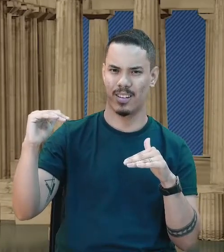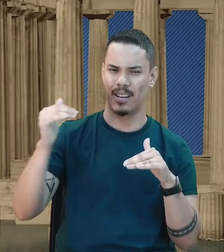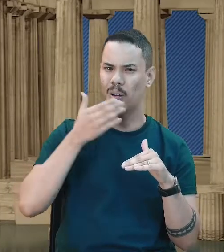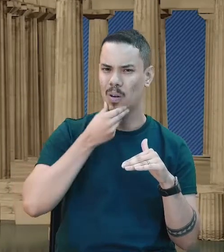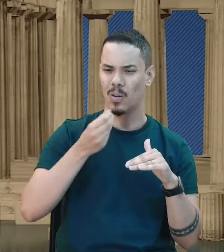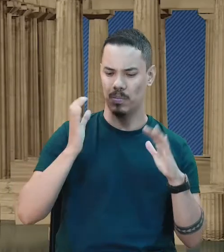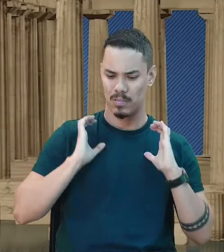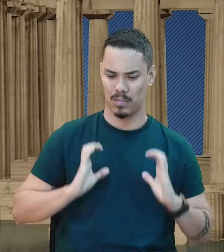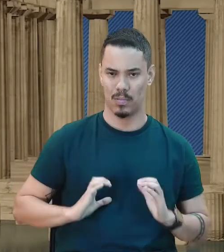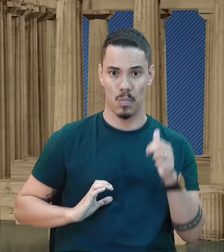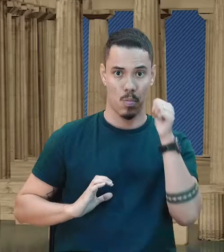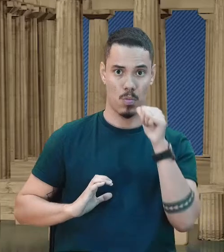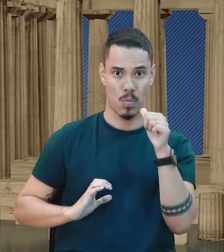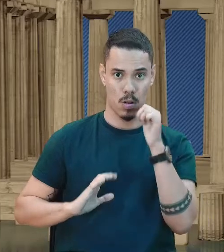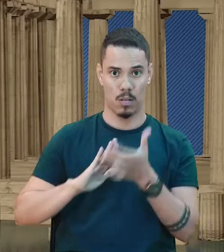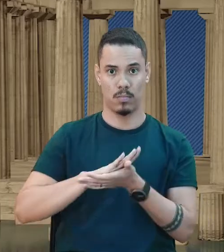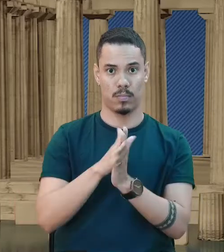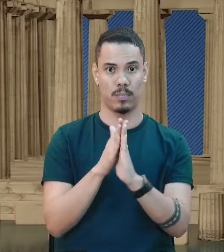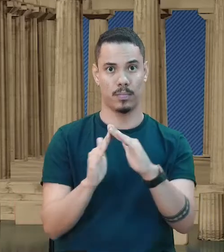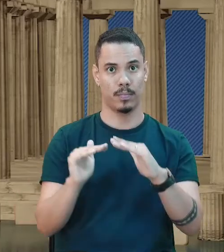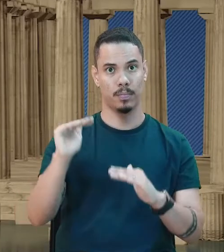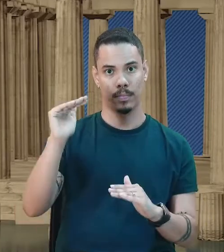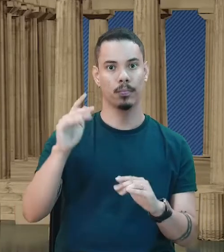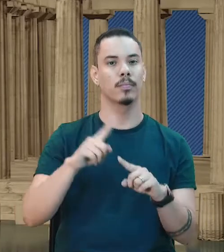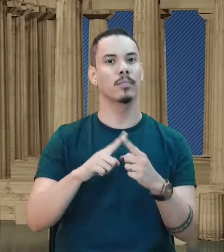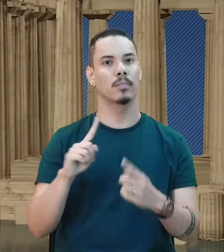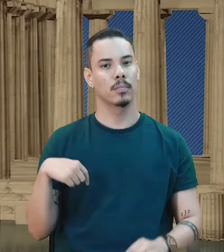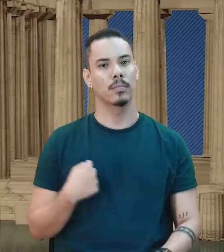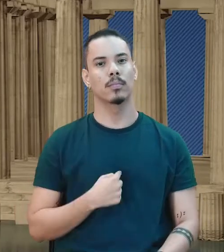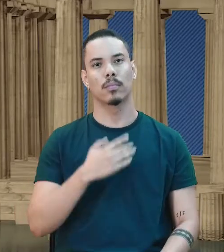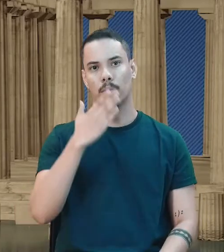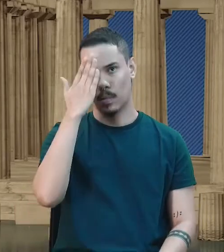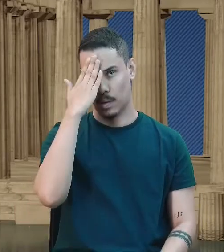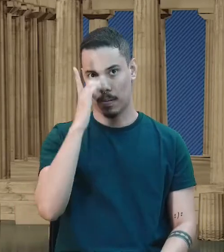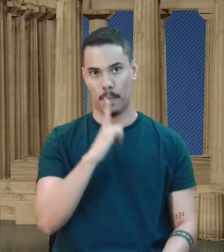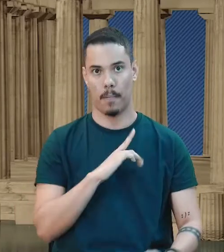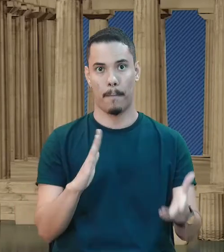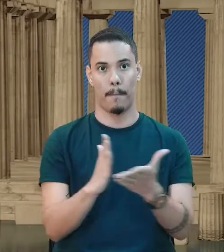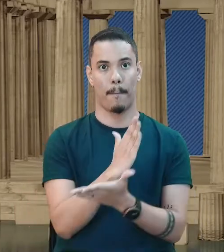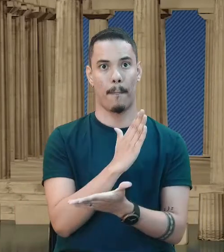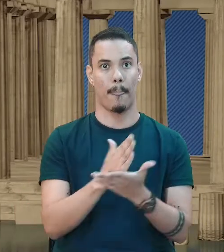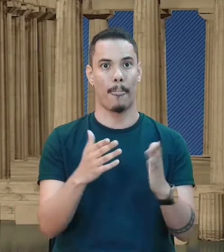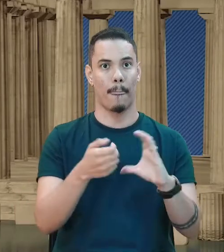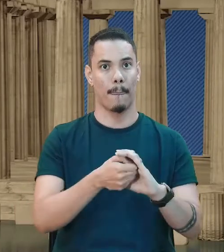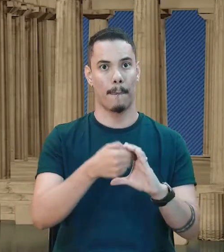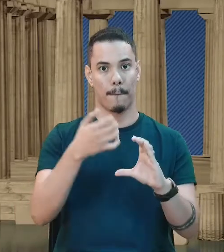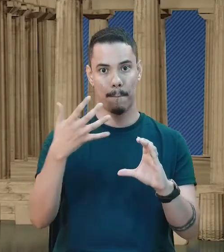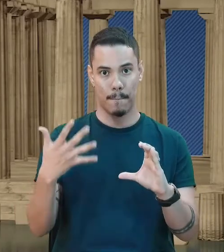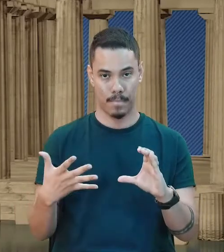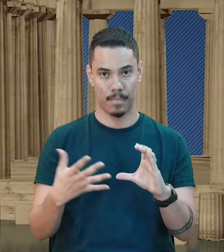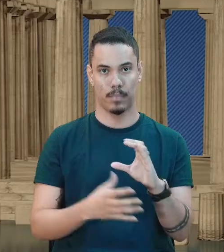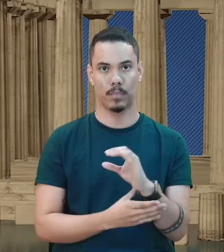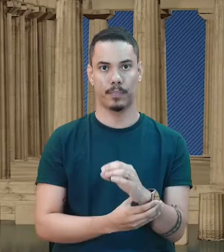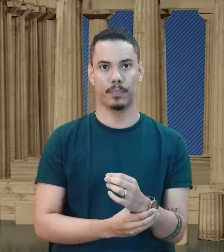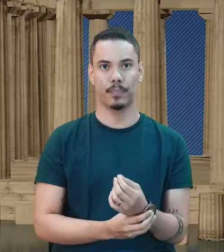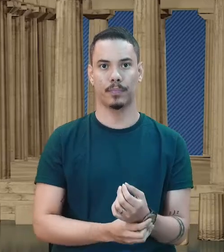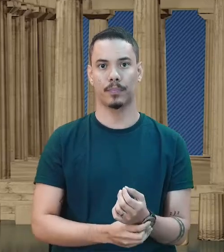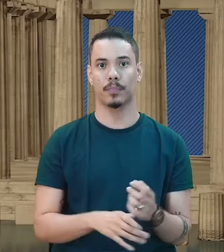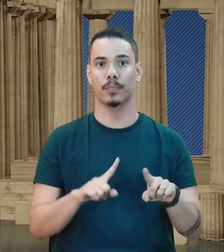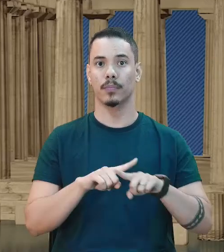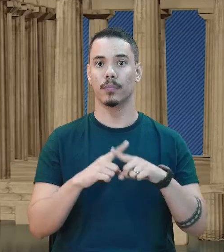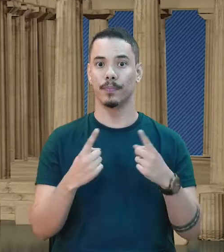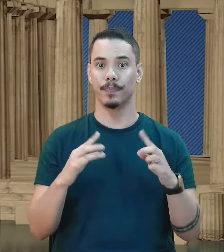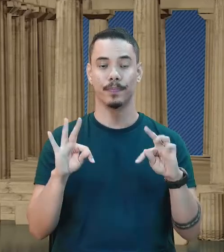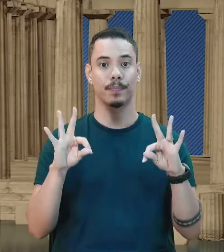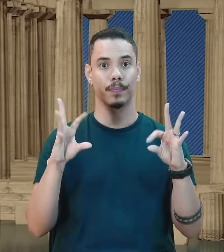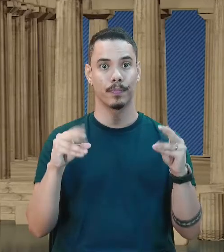cidadão, mas a gente sabe que havia algumas características, não é? Mas de uma certa forma, sim, todo o poder